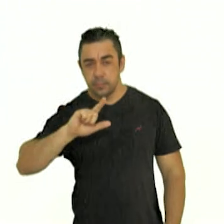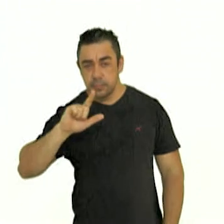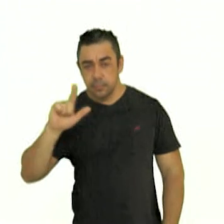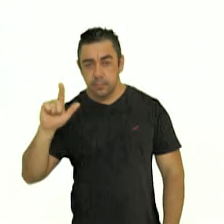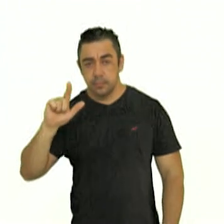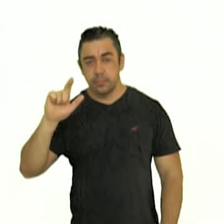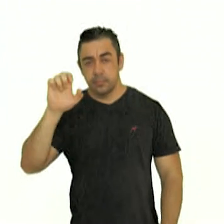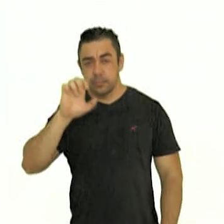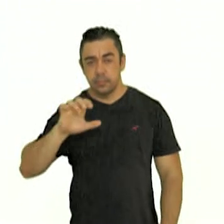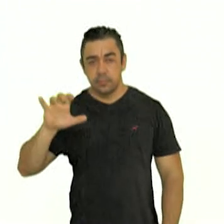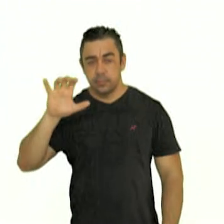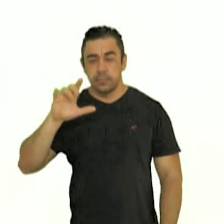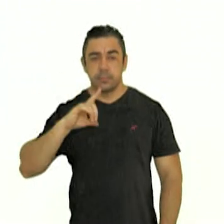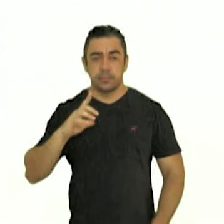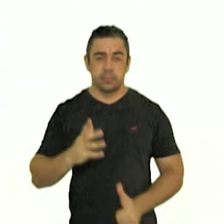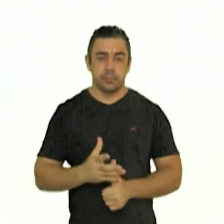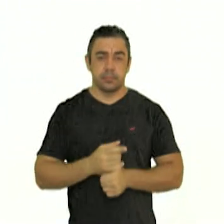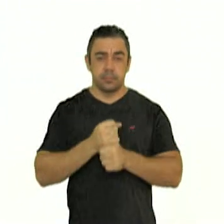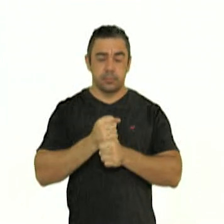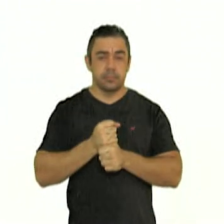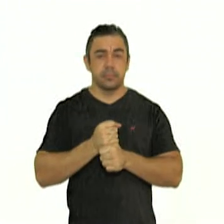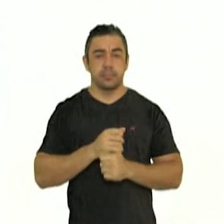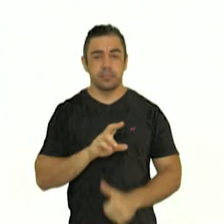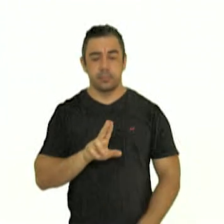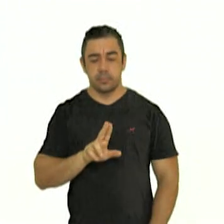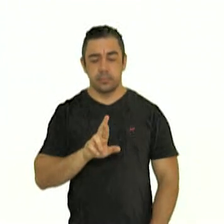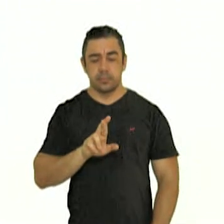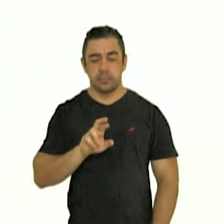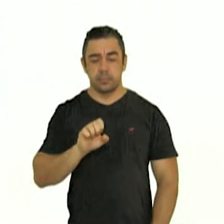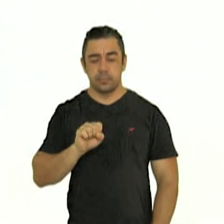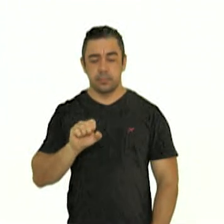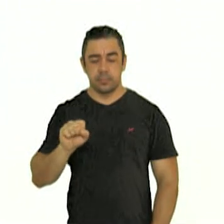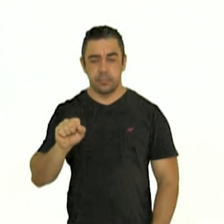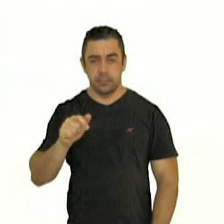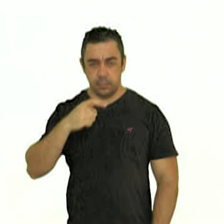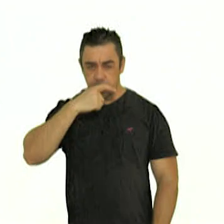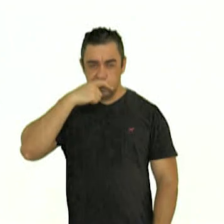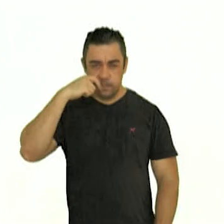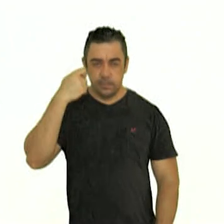dominado por muitos anos pela extinta União Soviética, né?